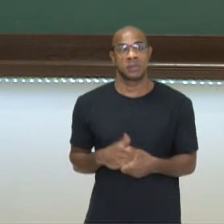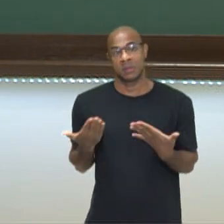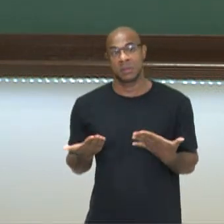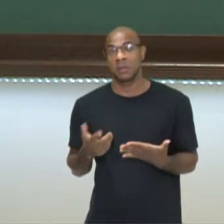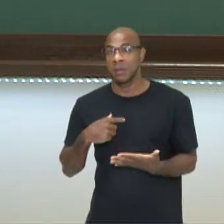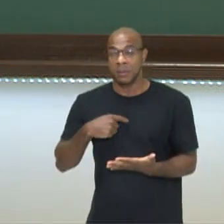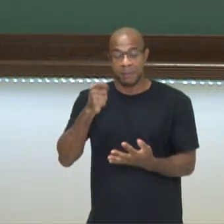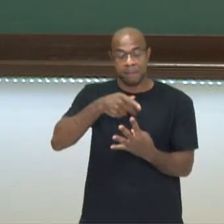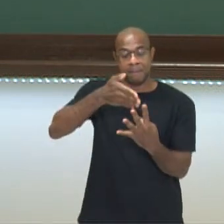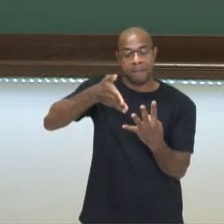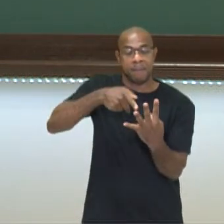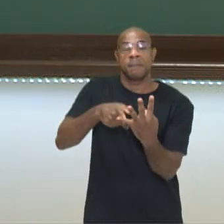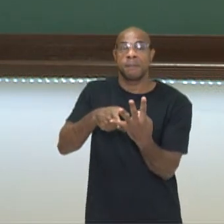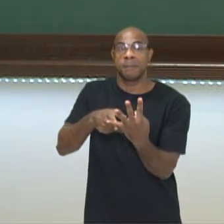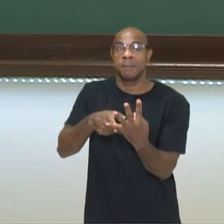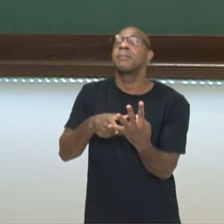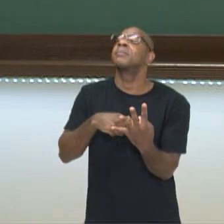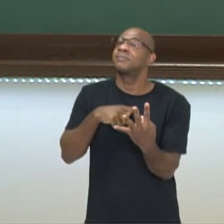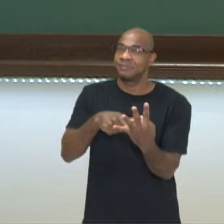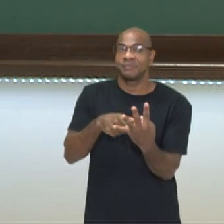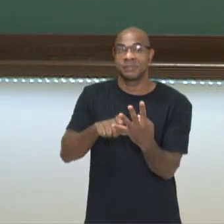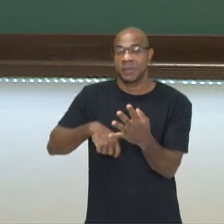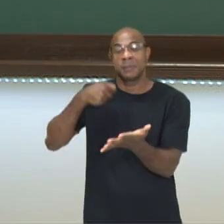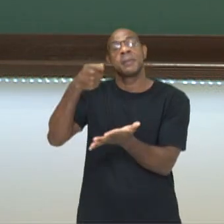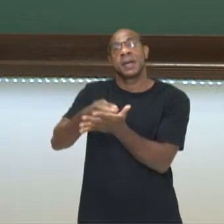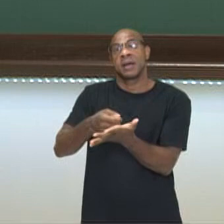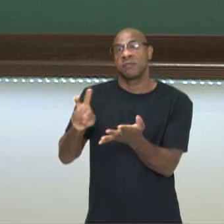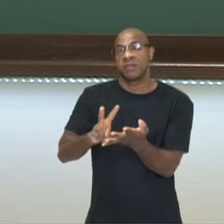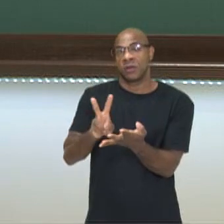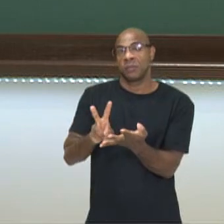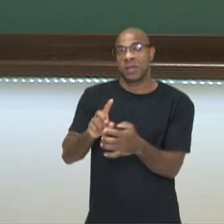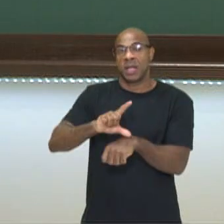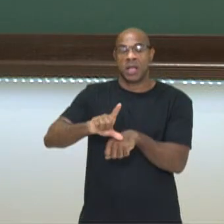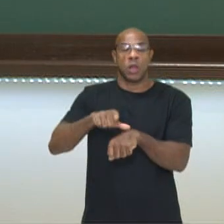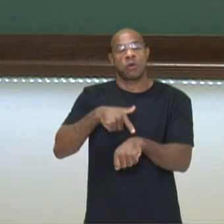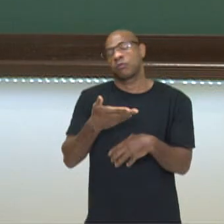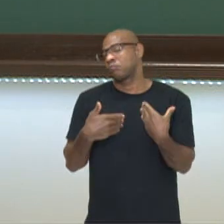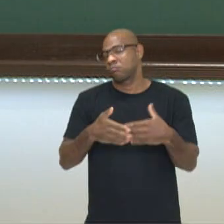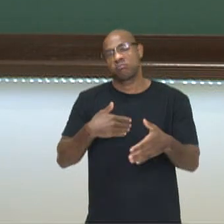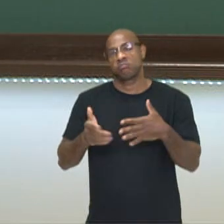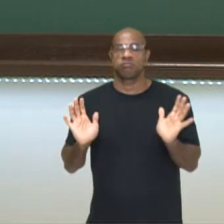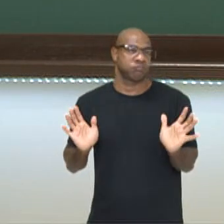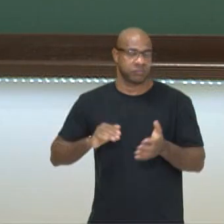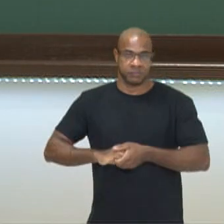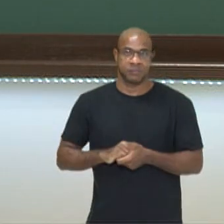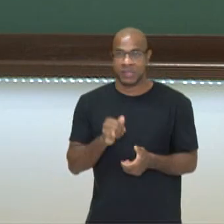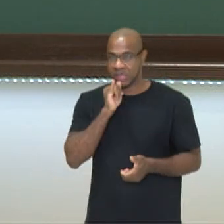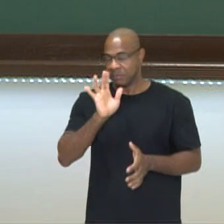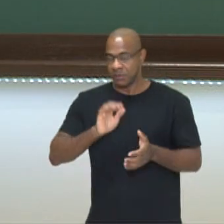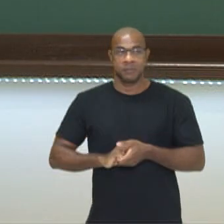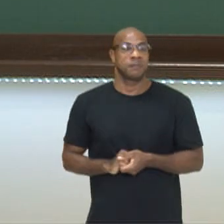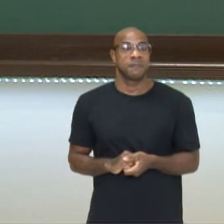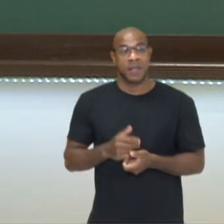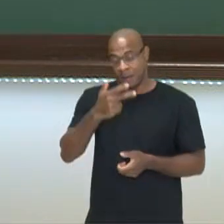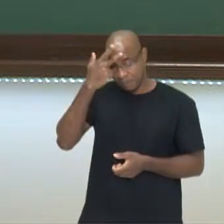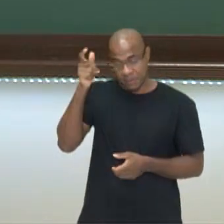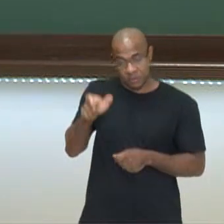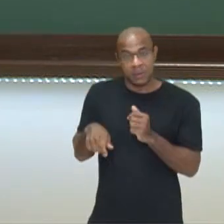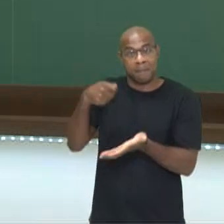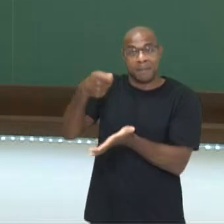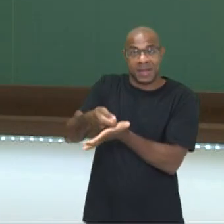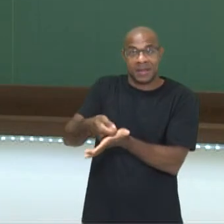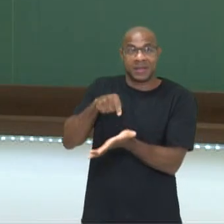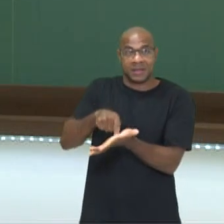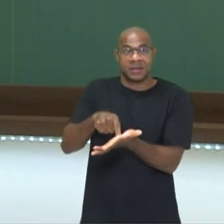Para eu parcelar esse valor, alguém vai ter que pagar esse valor para a loja, por exemplo. Certo? A pessoa que paga por